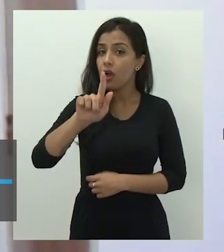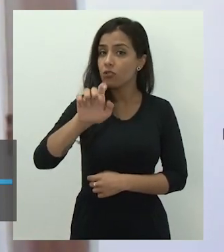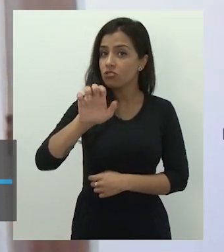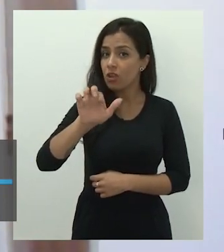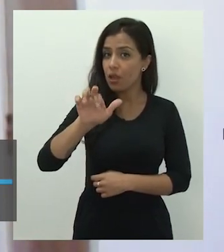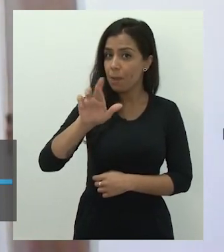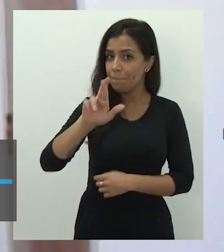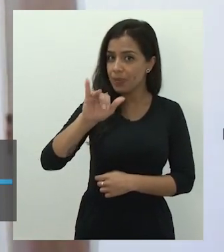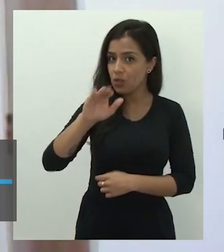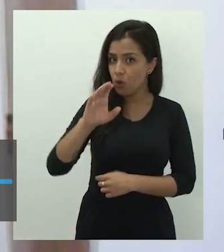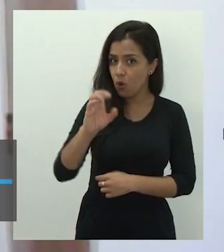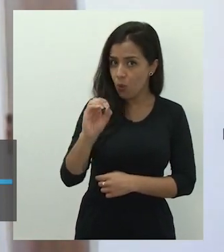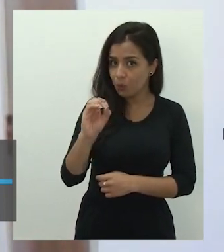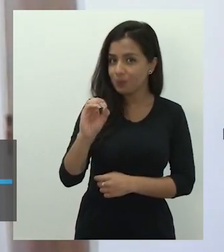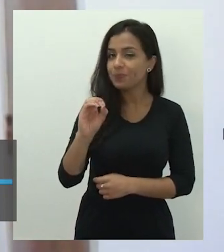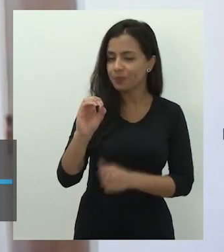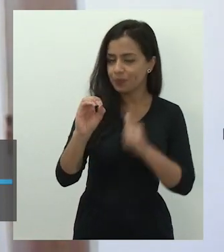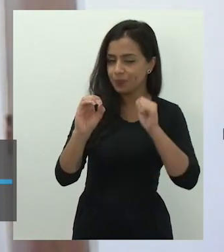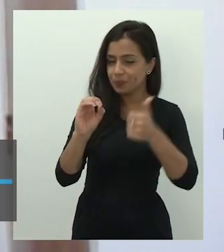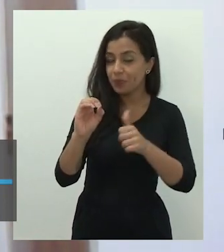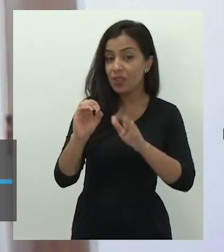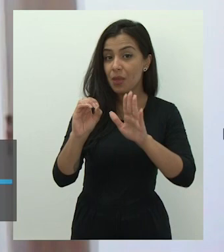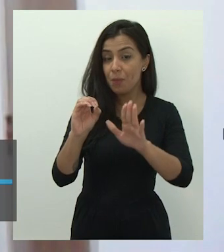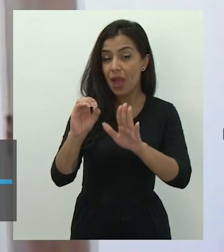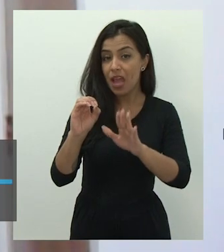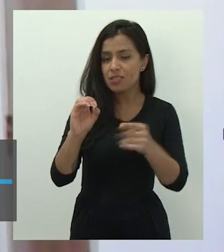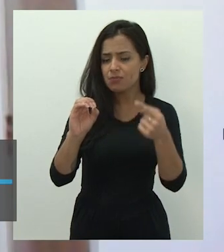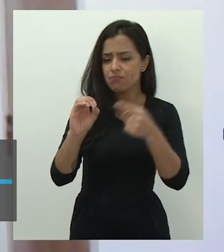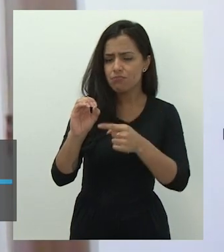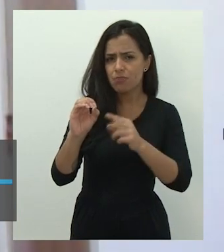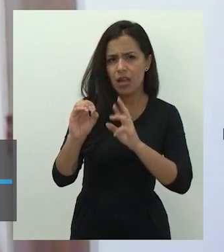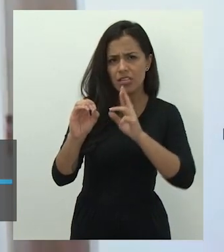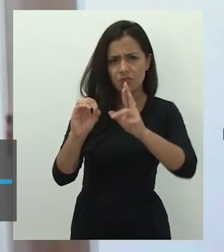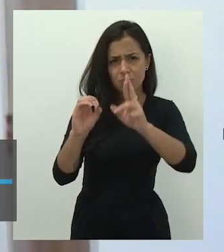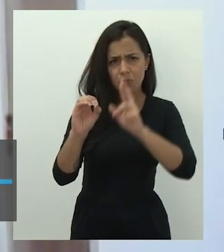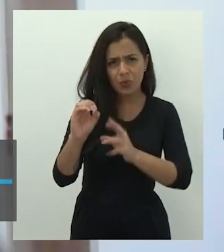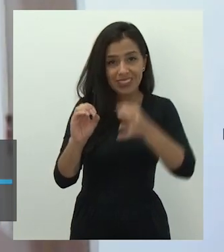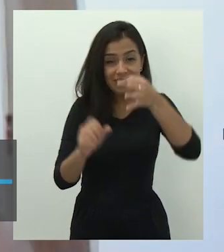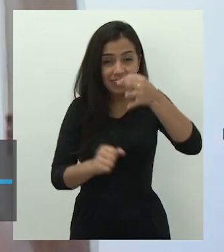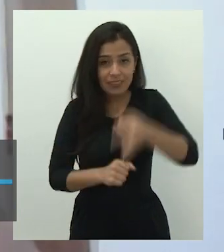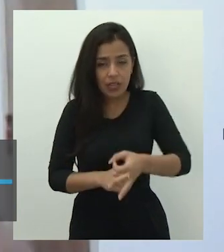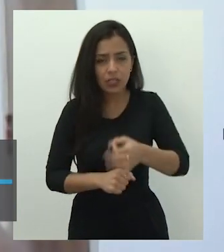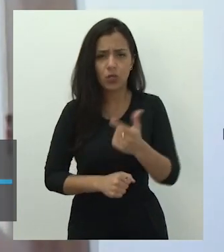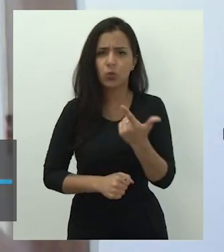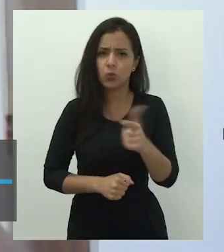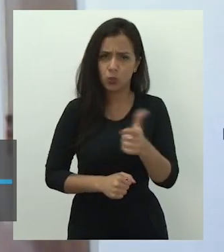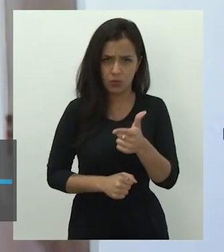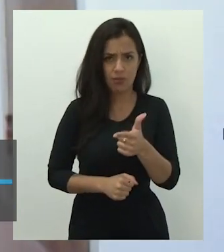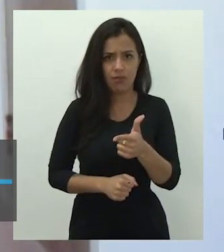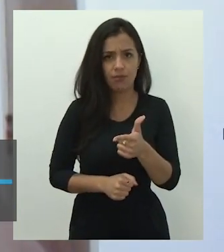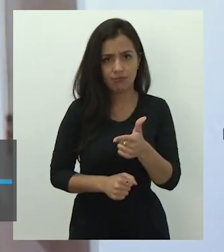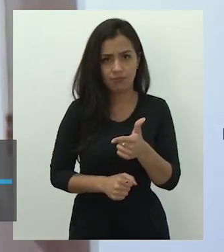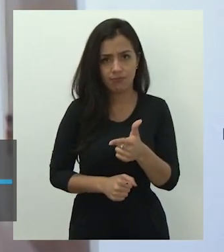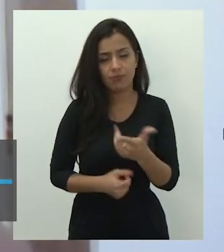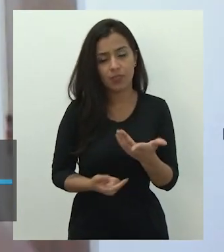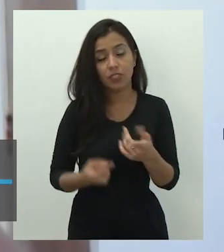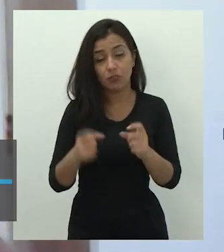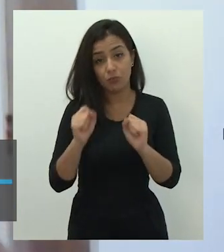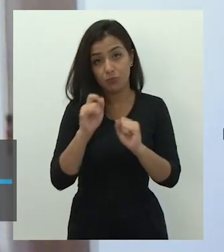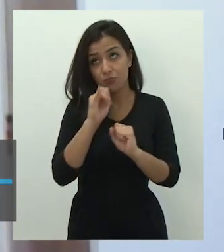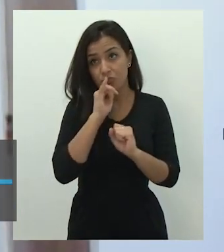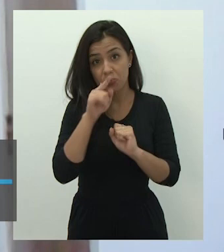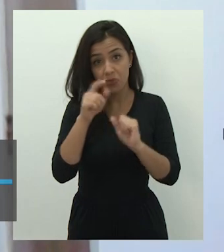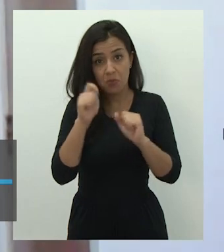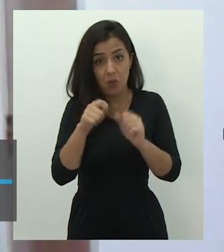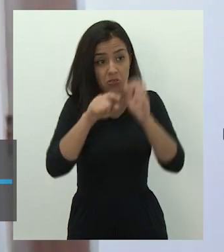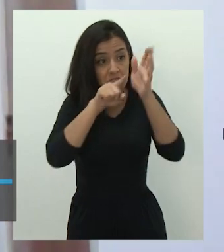um consenso acerca de uma única definição sobre o pensamento algébrico. Mesmo quando você pesquisa sobre